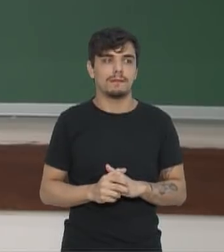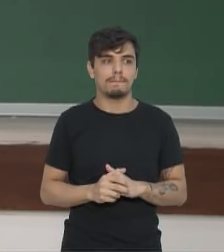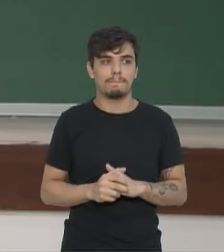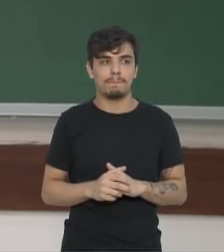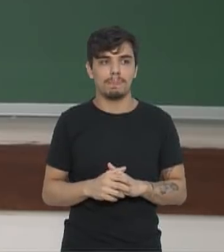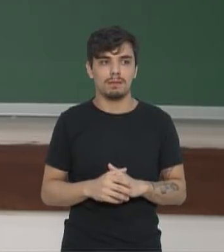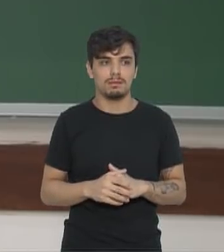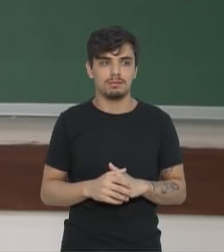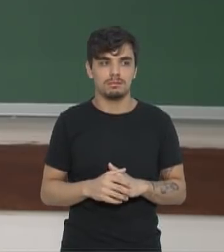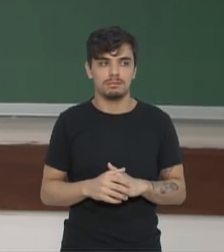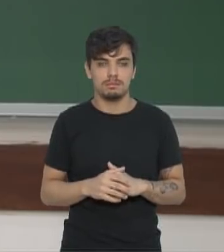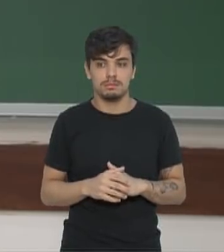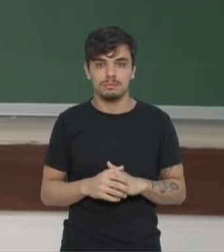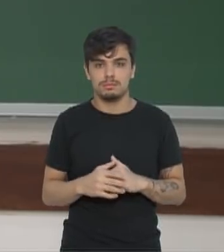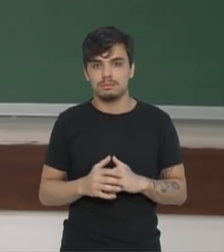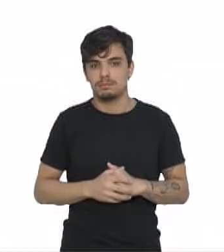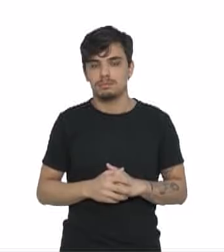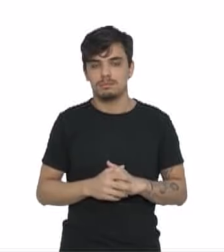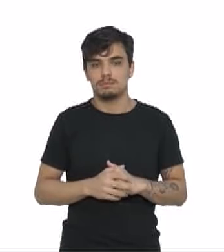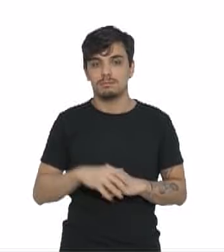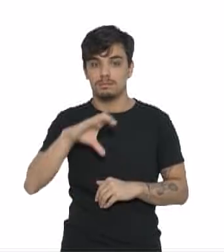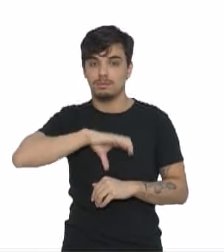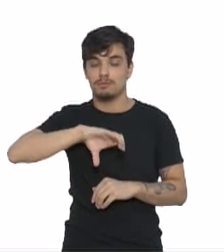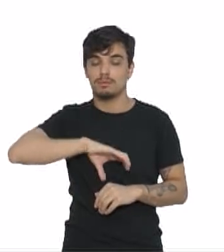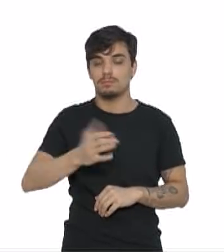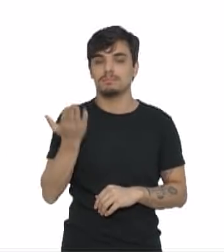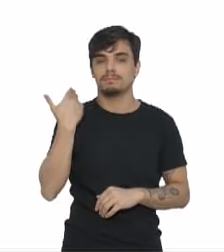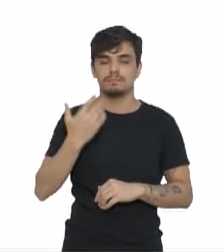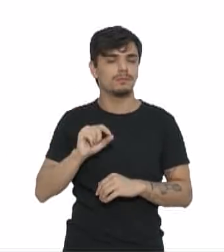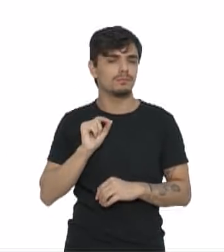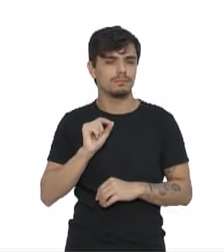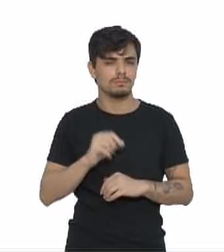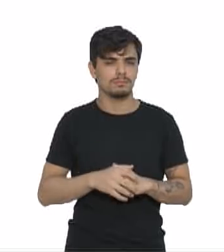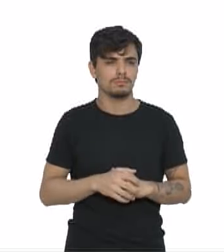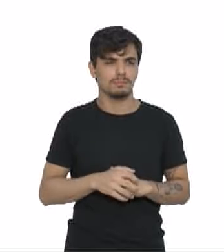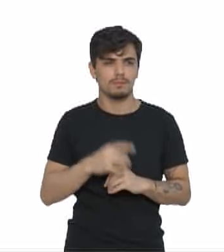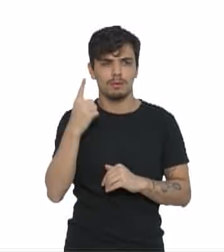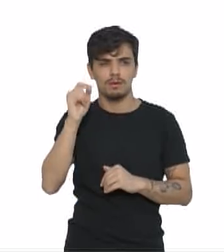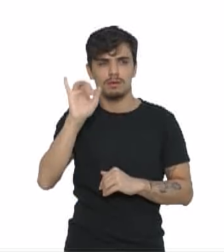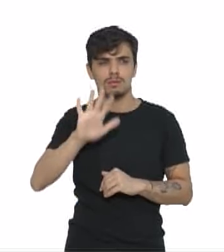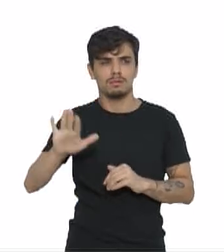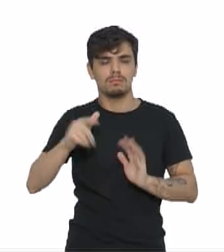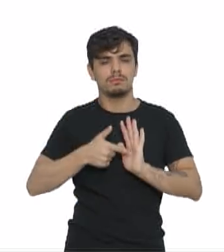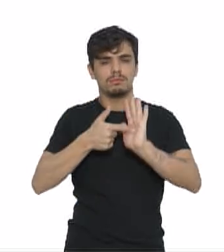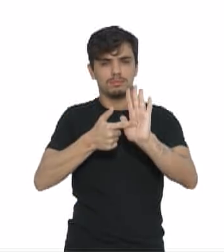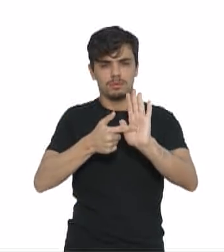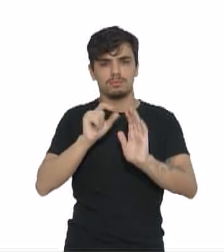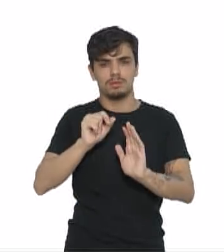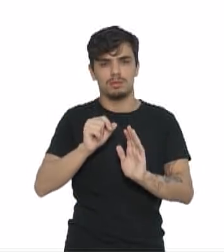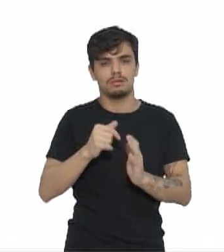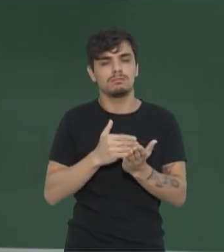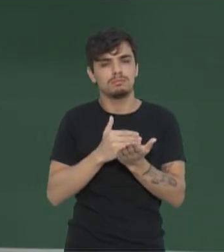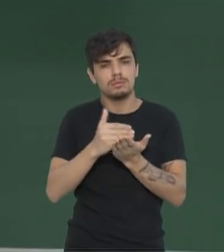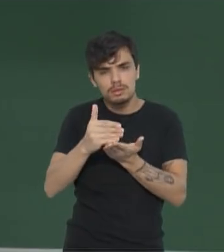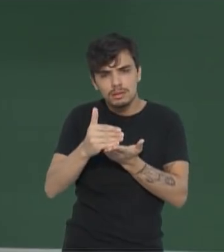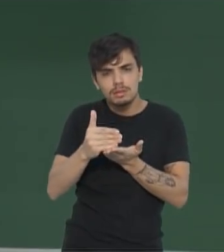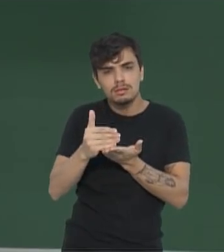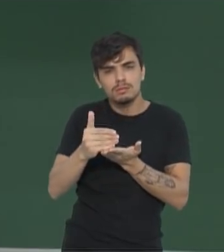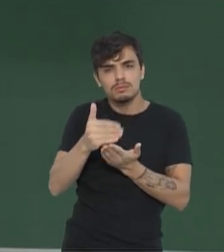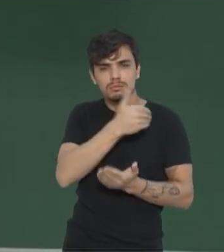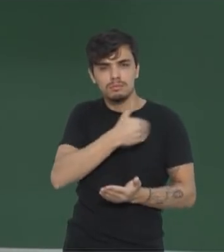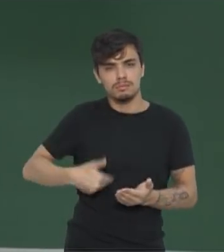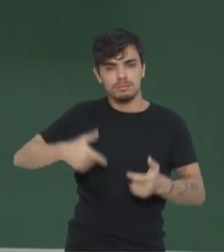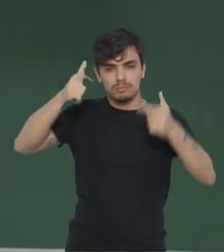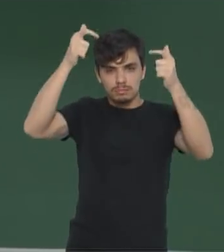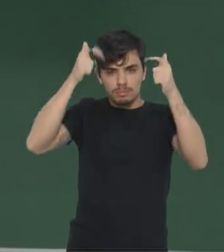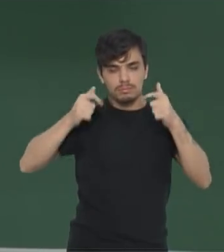ó. Portugal no passado. Usamos, inclusive, esse slide para mostrar. O período inicial do Império Romano, a região atual do